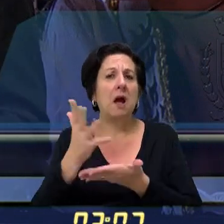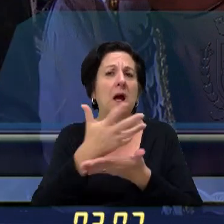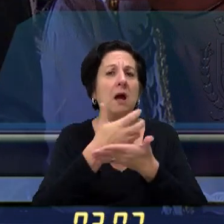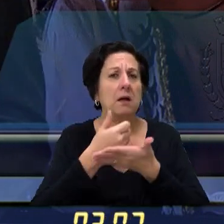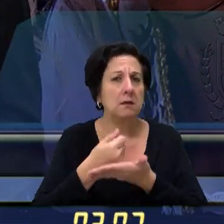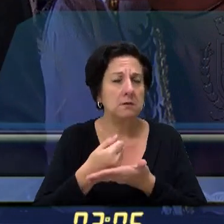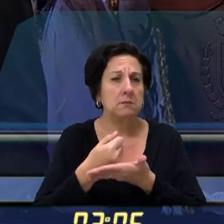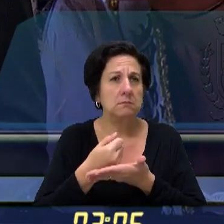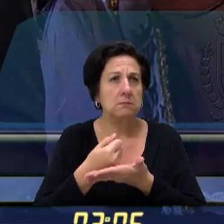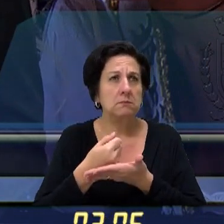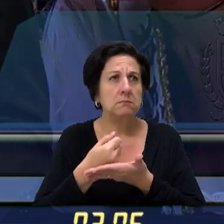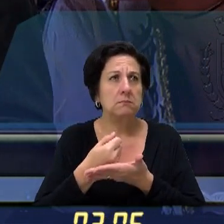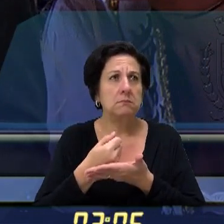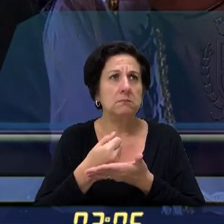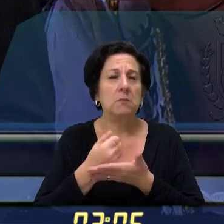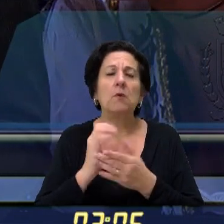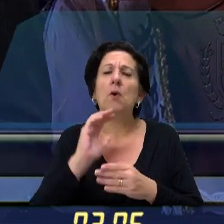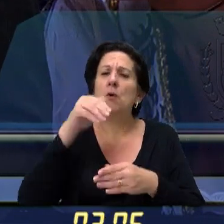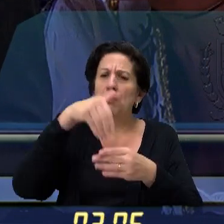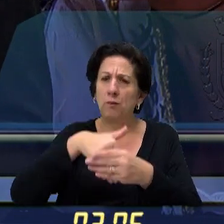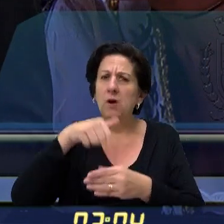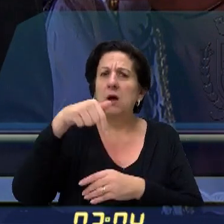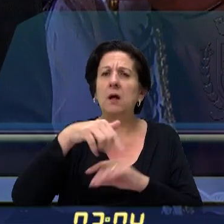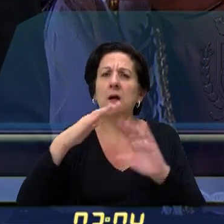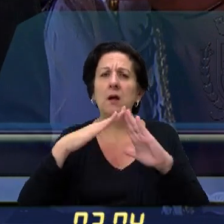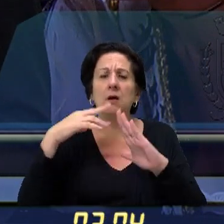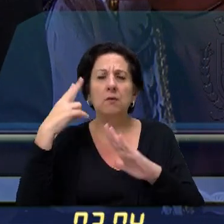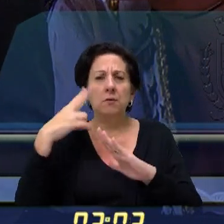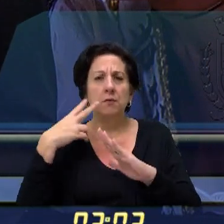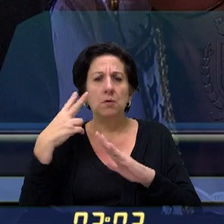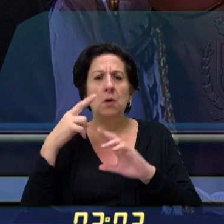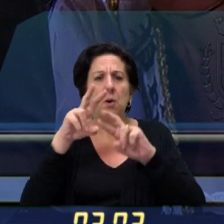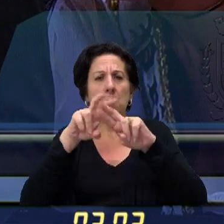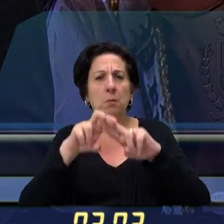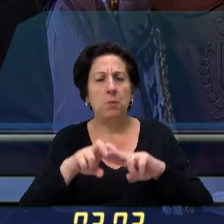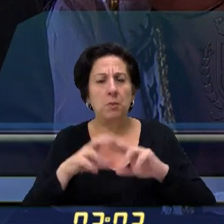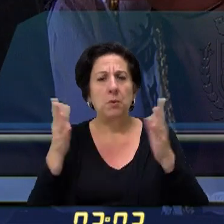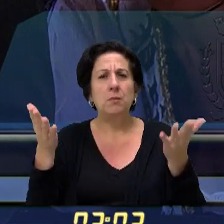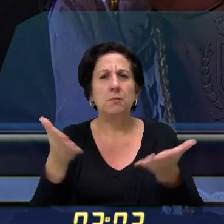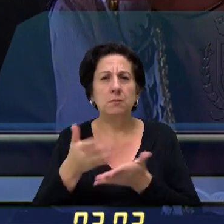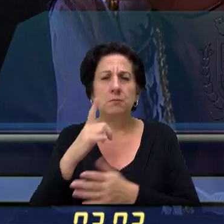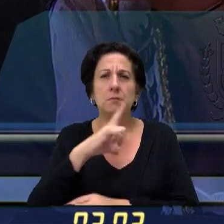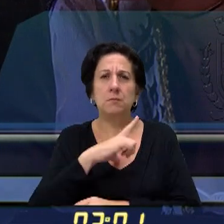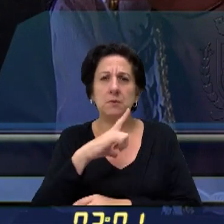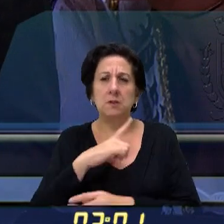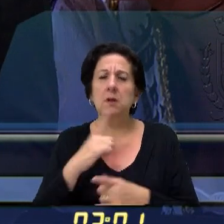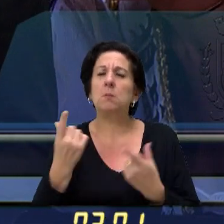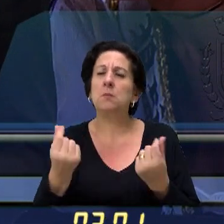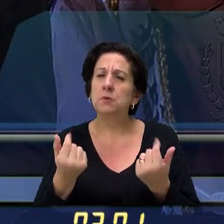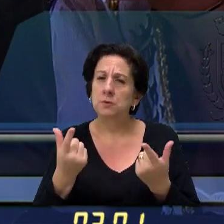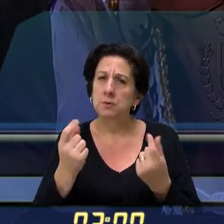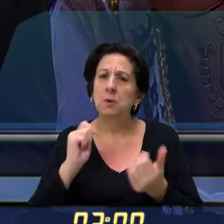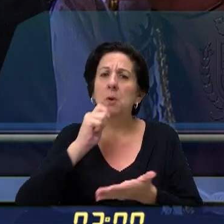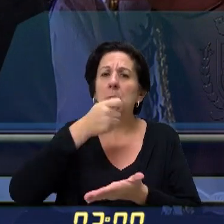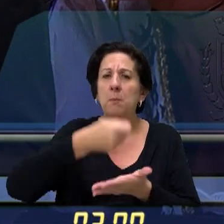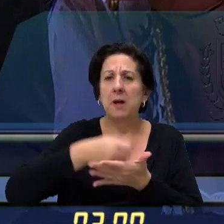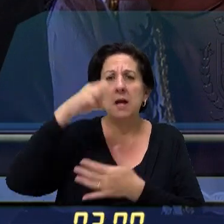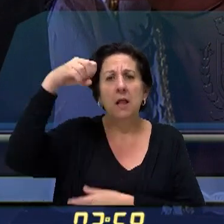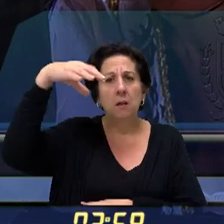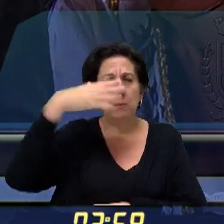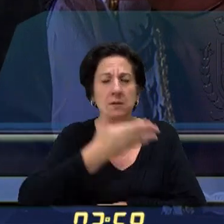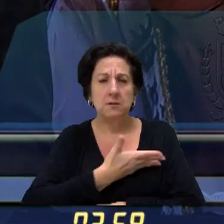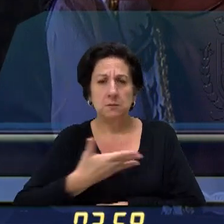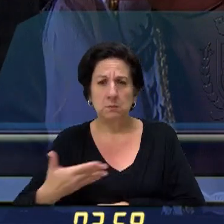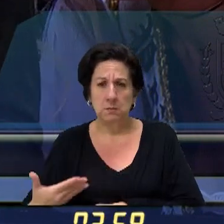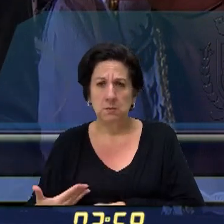tão polêmica, né, vereador Carlão, que foi votada aqui nessa casa, e por isso hoje sim temos dinheiro para pagar a iluminação